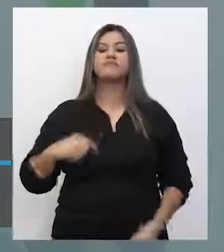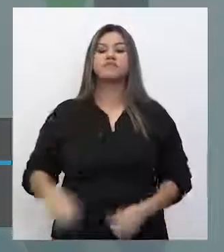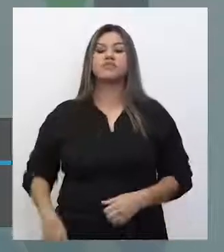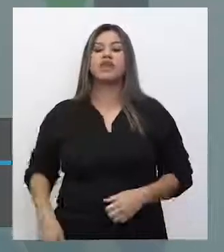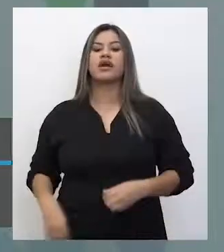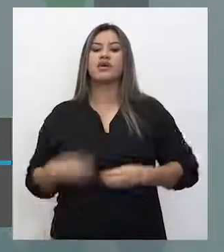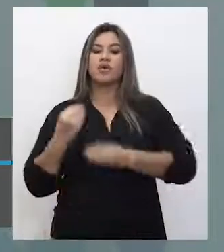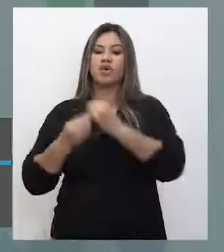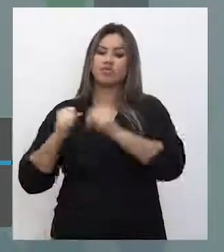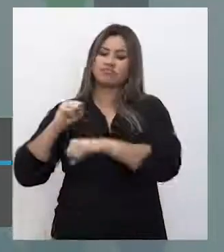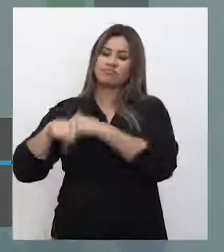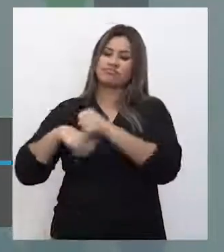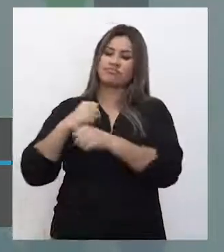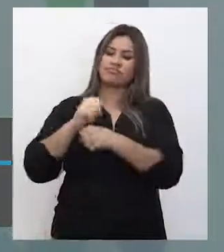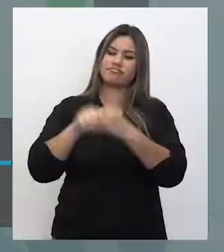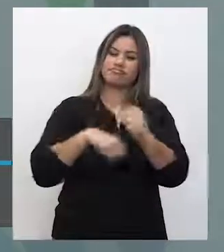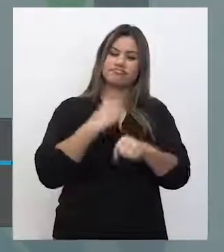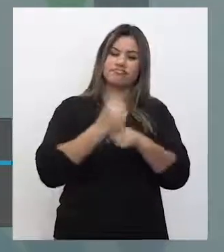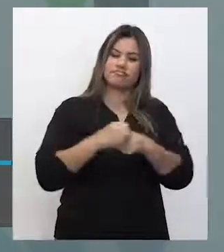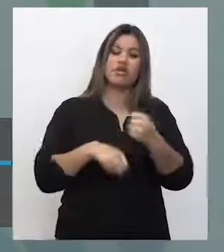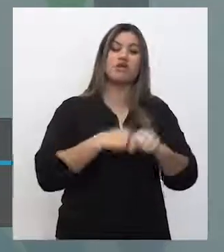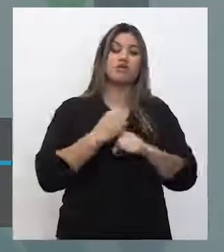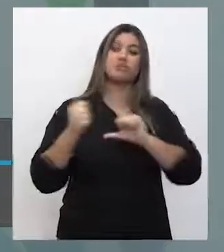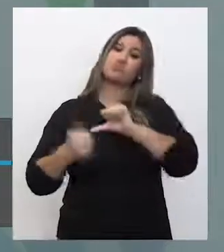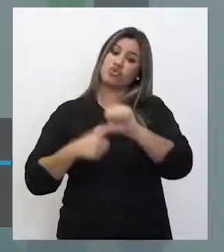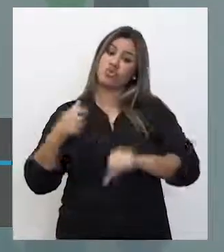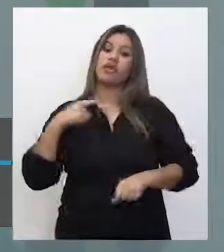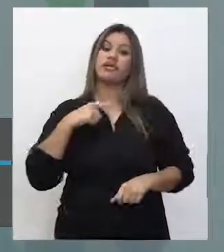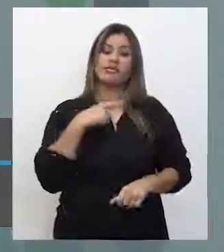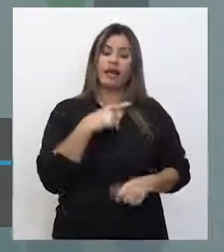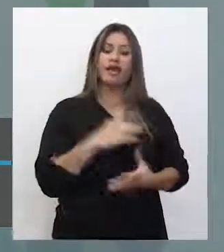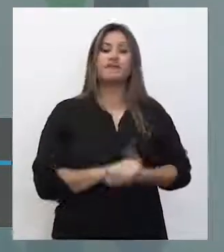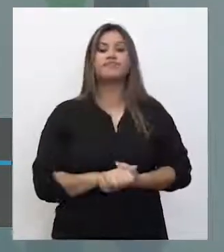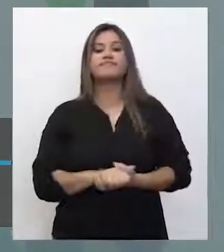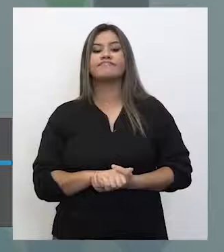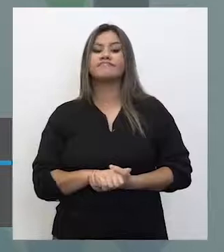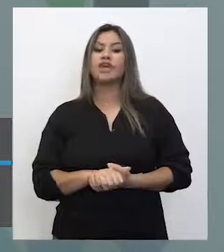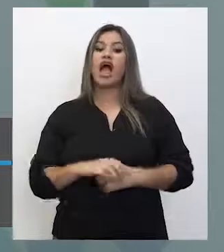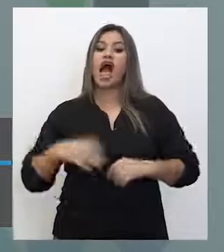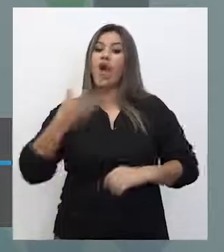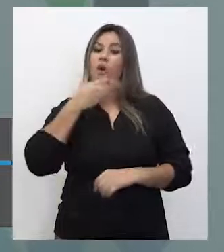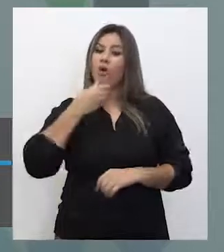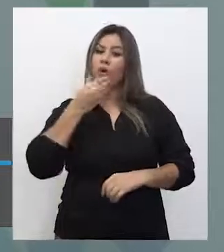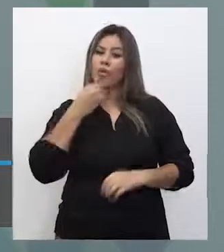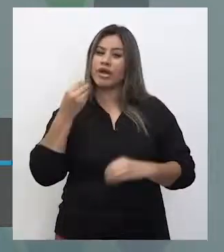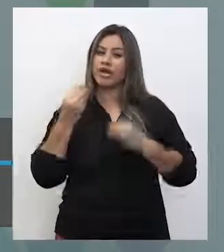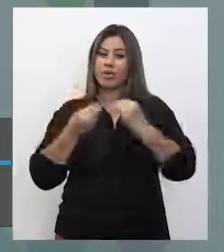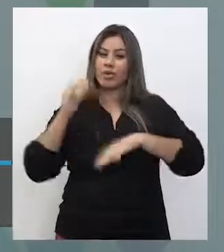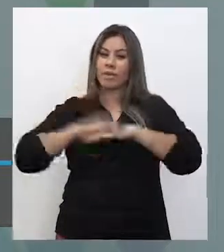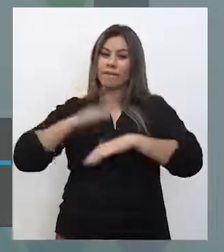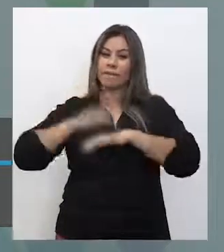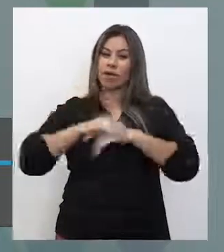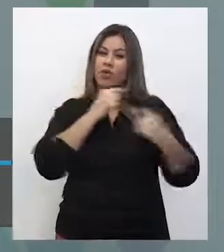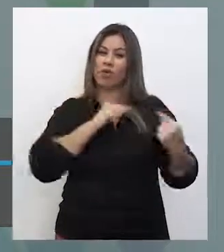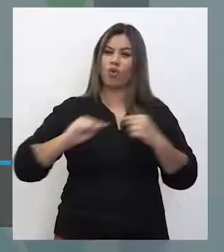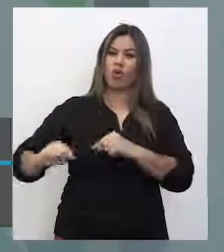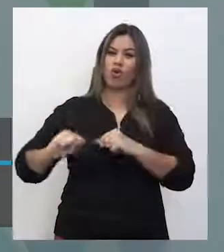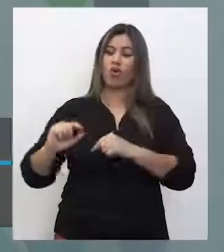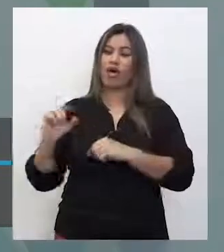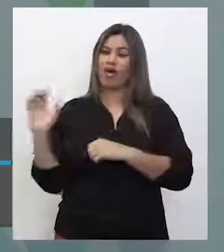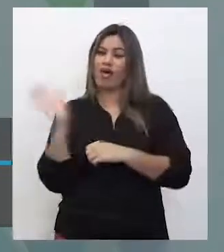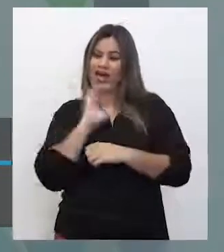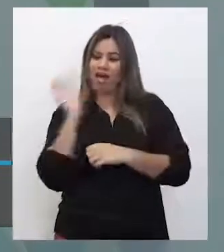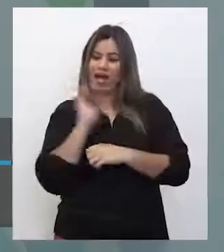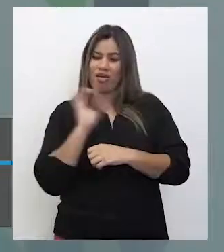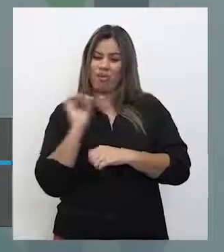Com o passar dos anos, bem paulatino, mas vai sofrendo mudanças. Mas aí o homem vai lá, comete uma ação e